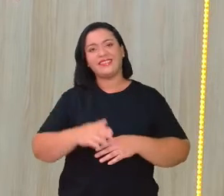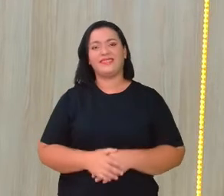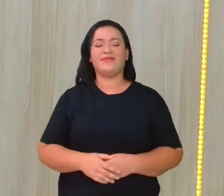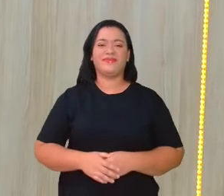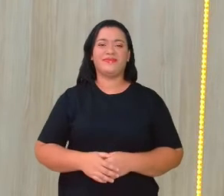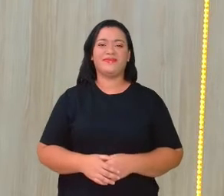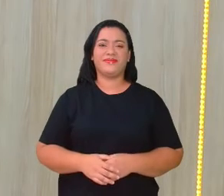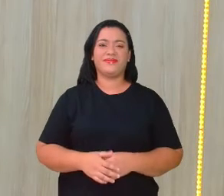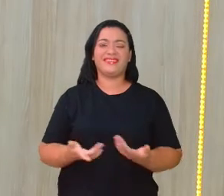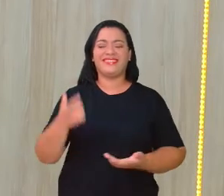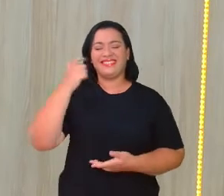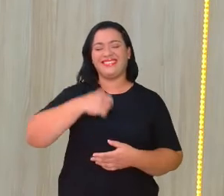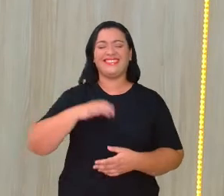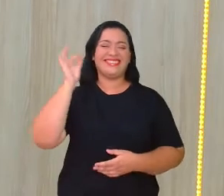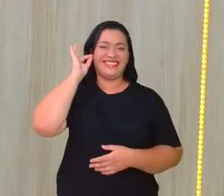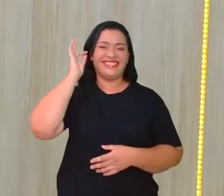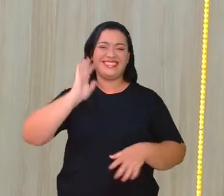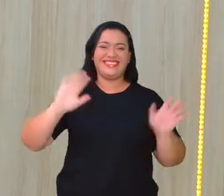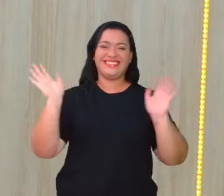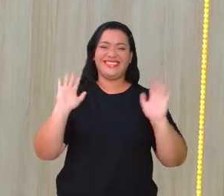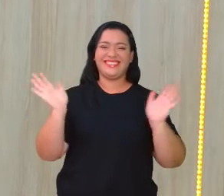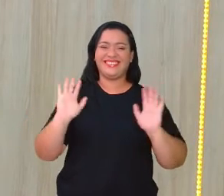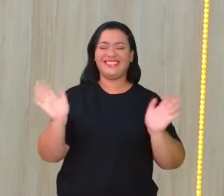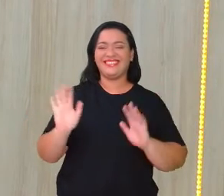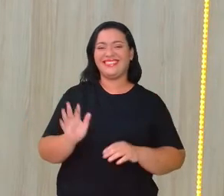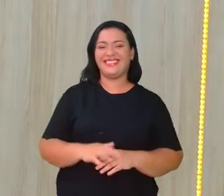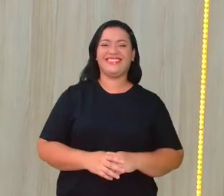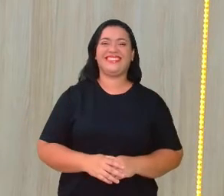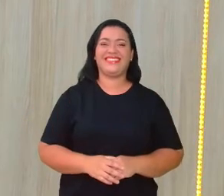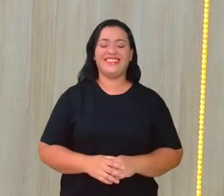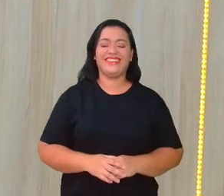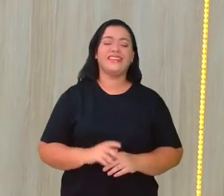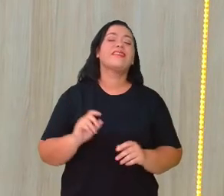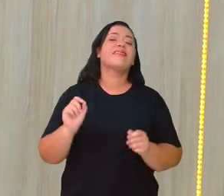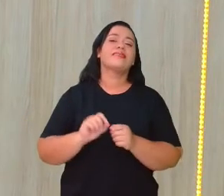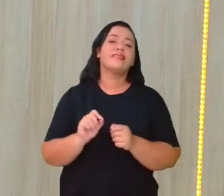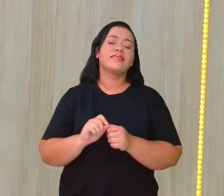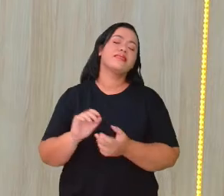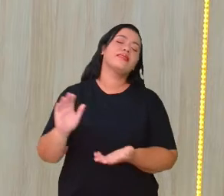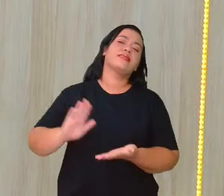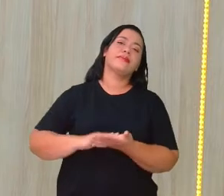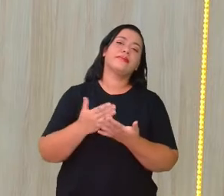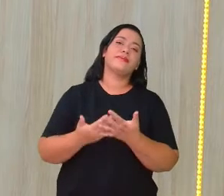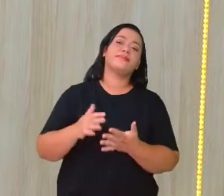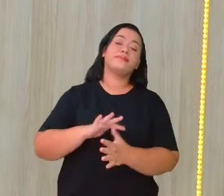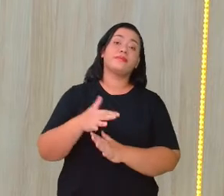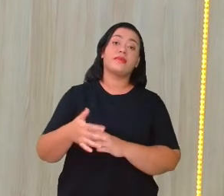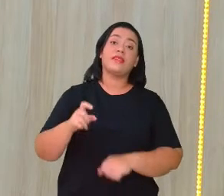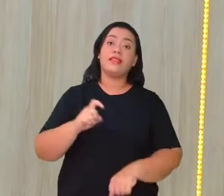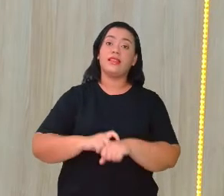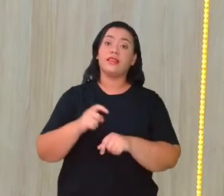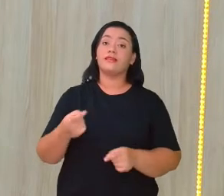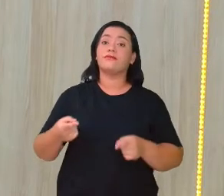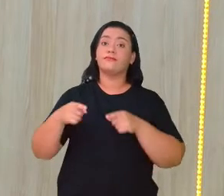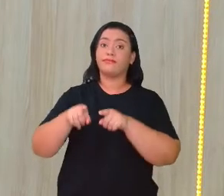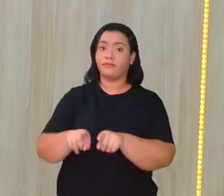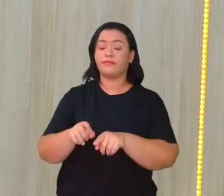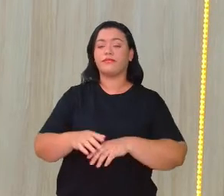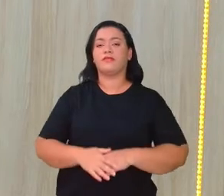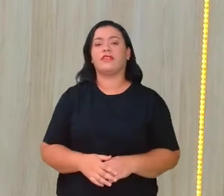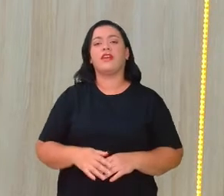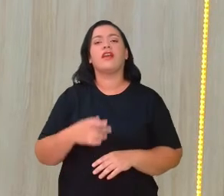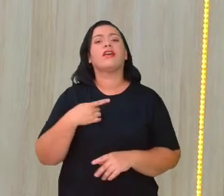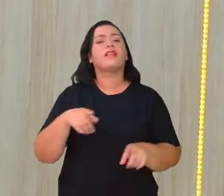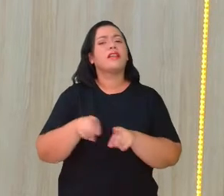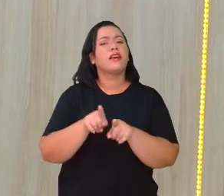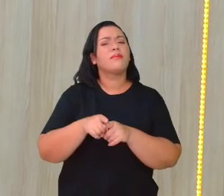nossa querida Gisela, que está aí fazendo essa tradução simultânea, Como sempre, já faço o